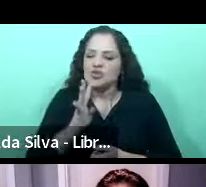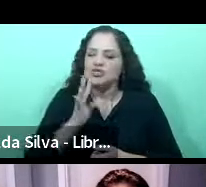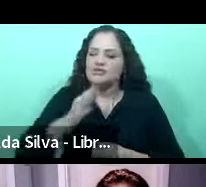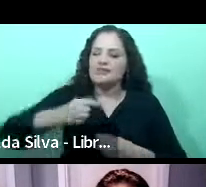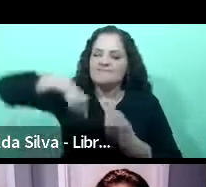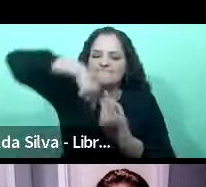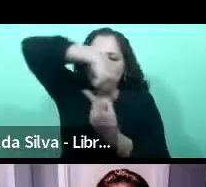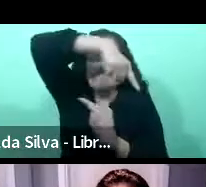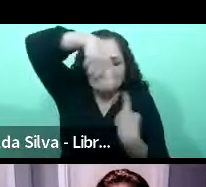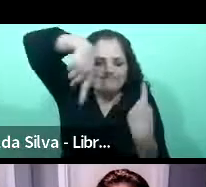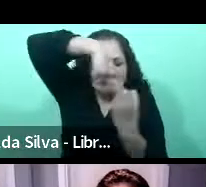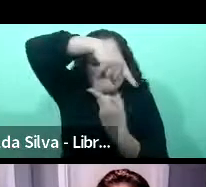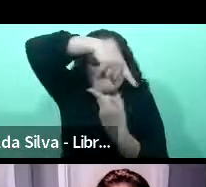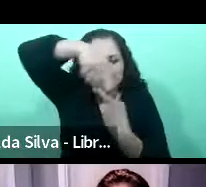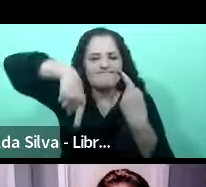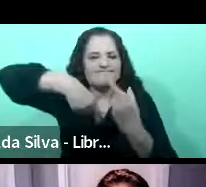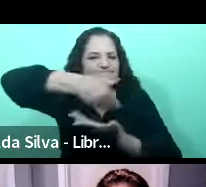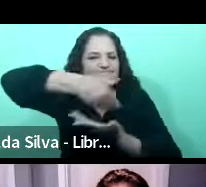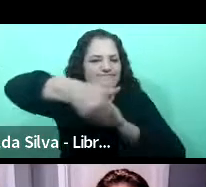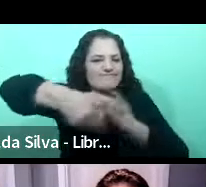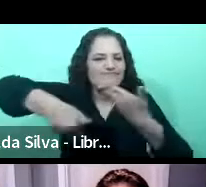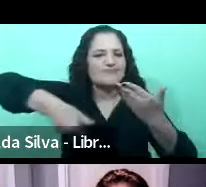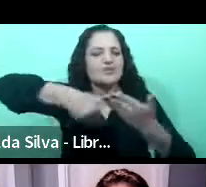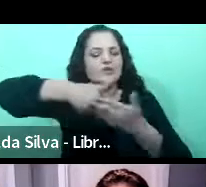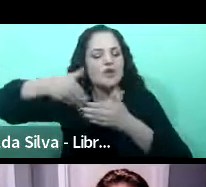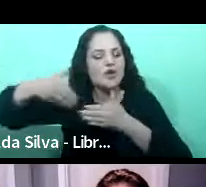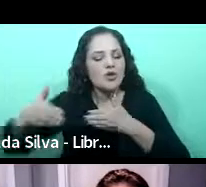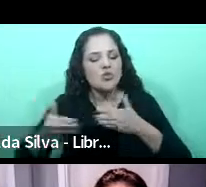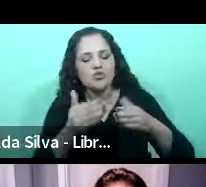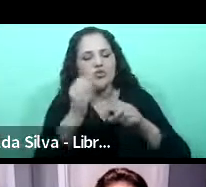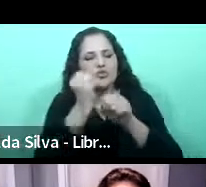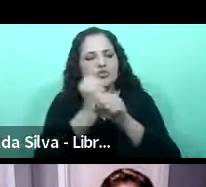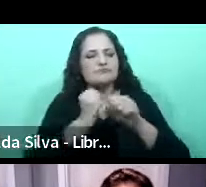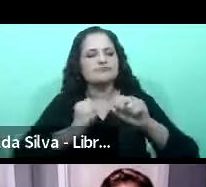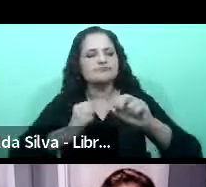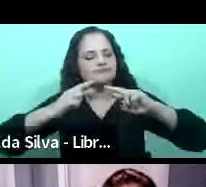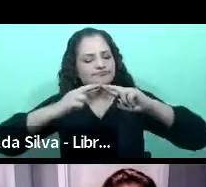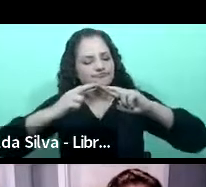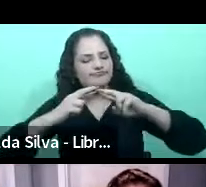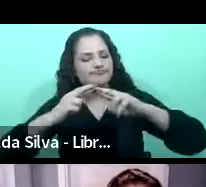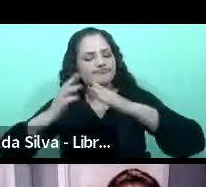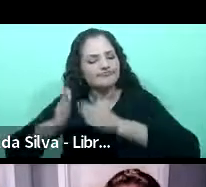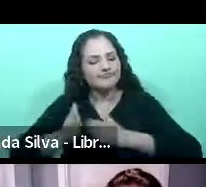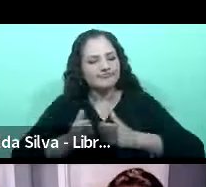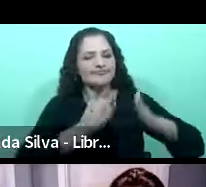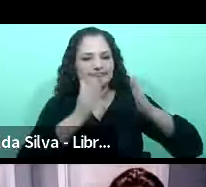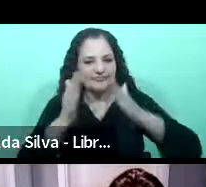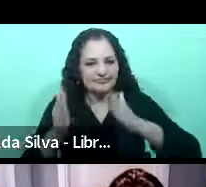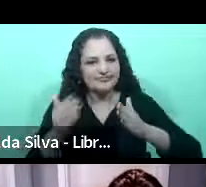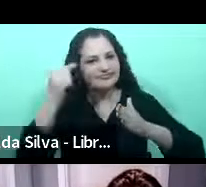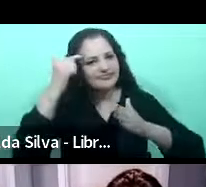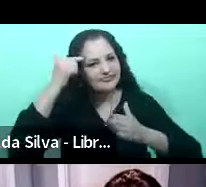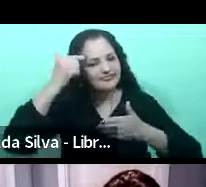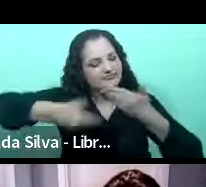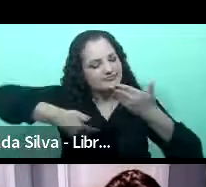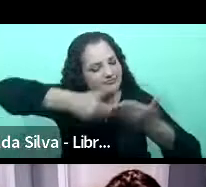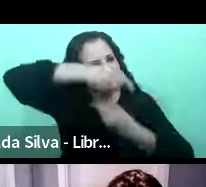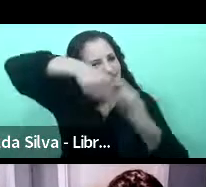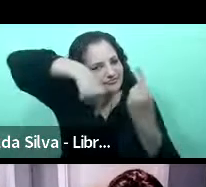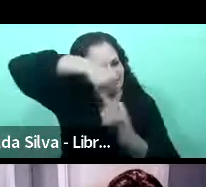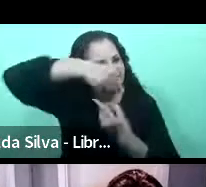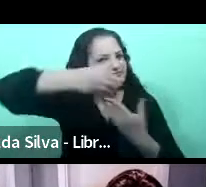caminho de construir redes produtivas, pensando, é claro, na extensão como aquela que você vai